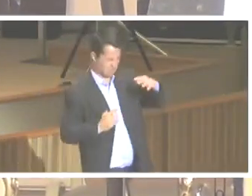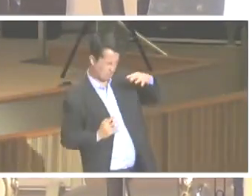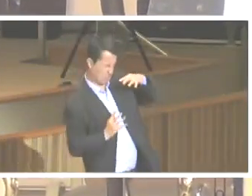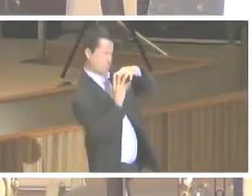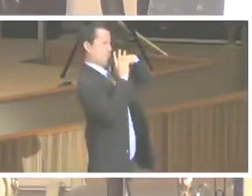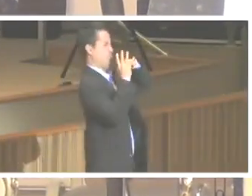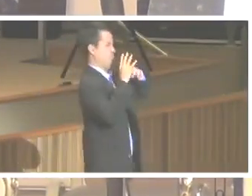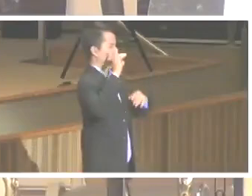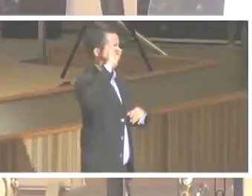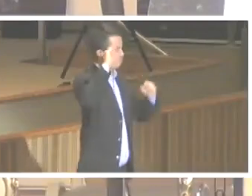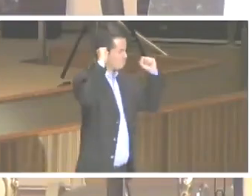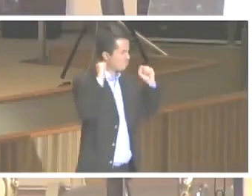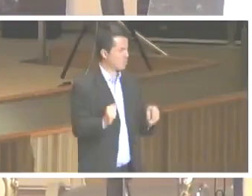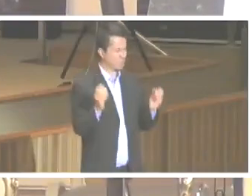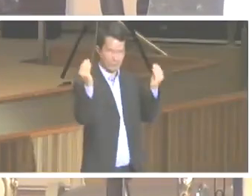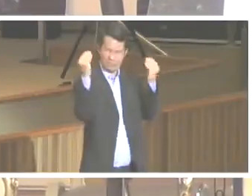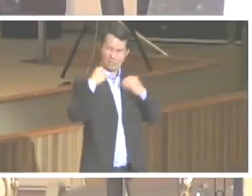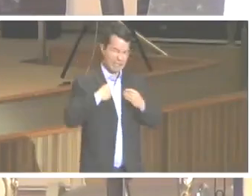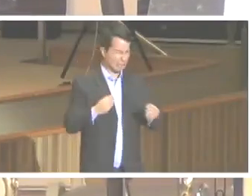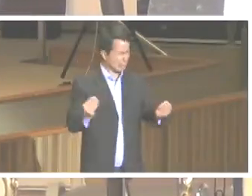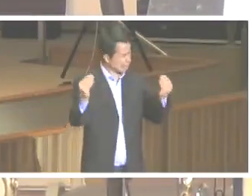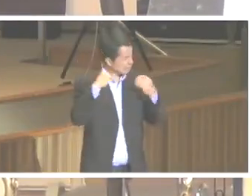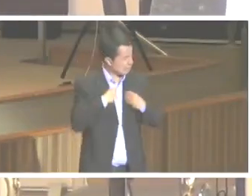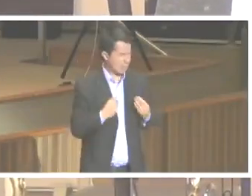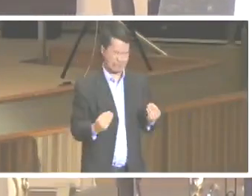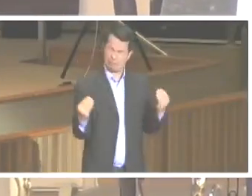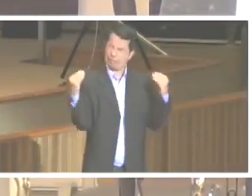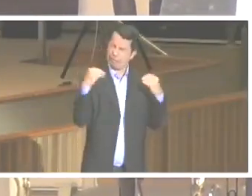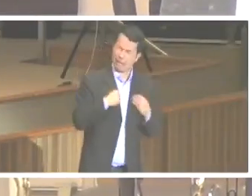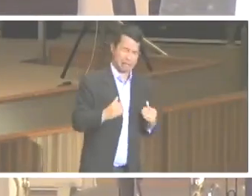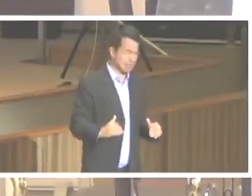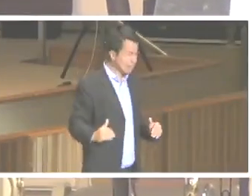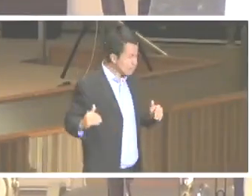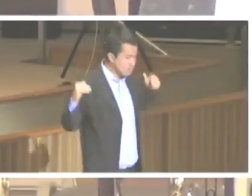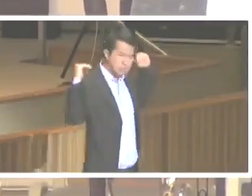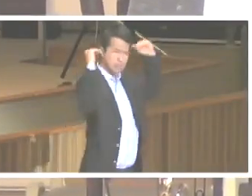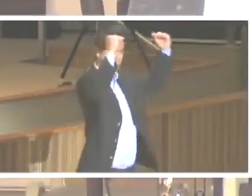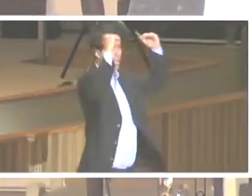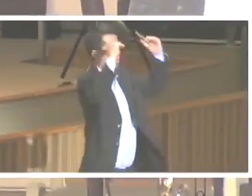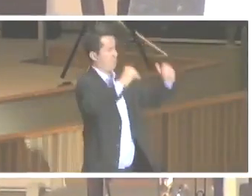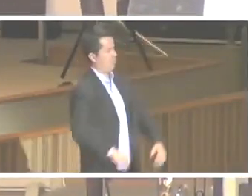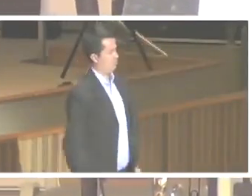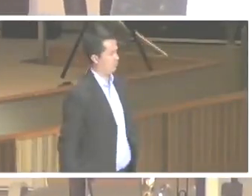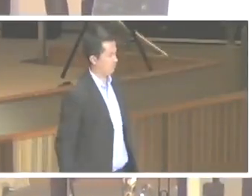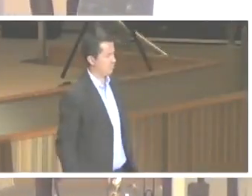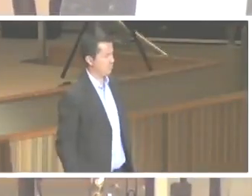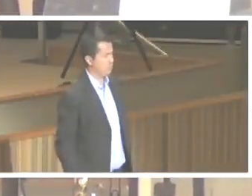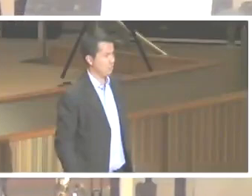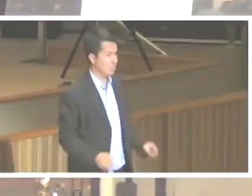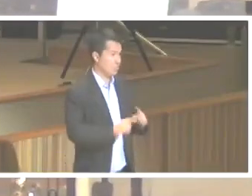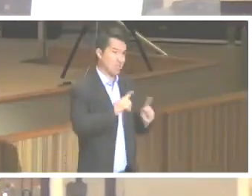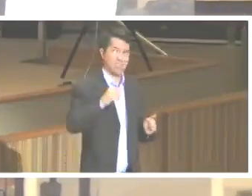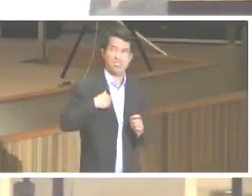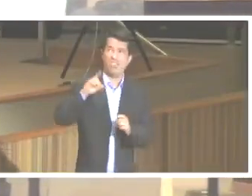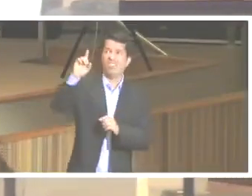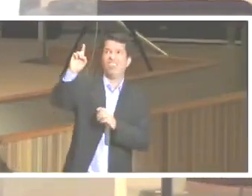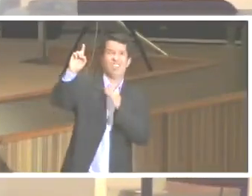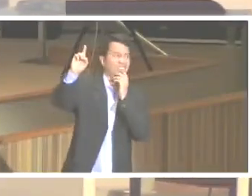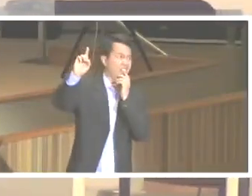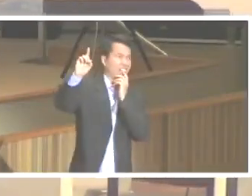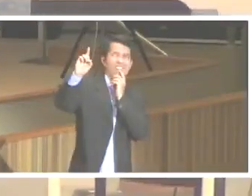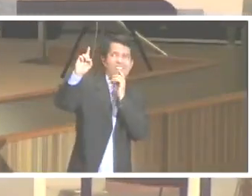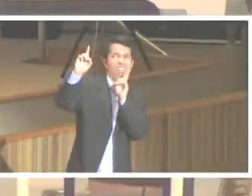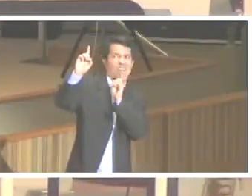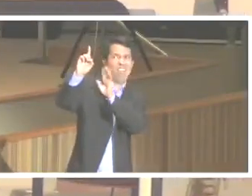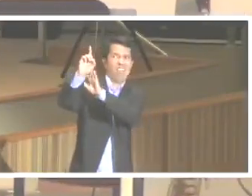se ele é o senhor sobre todas as coisas e então a gente começa a procurar substitutos para esse deus